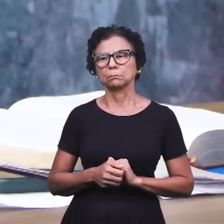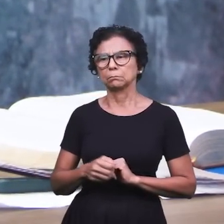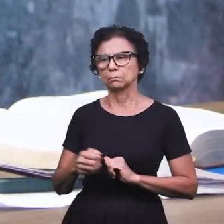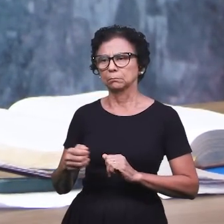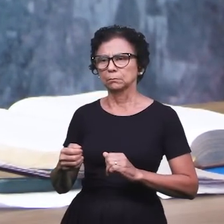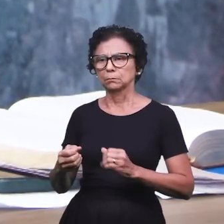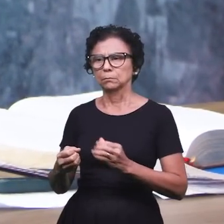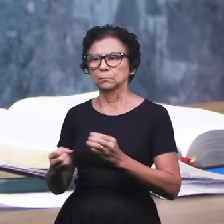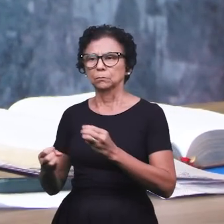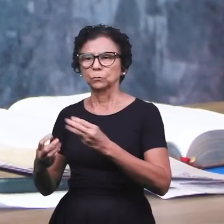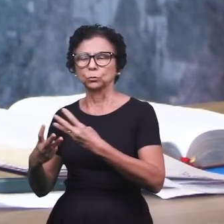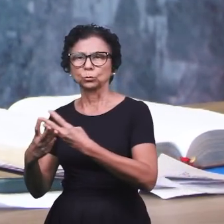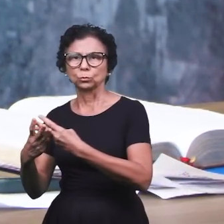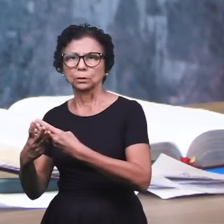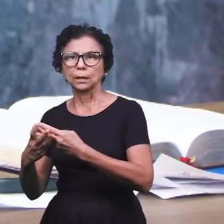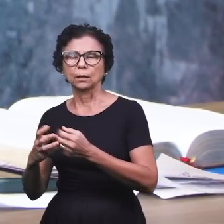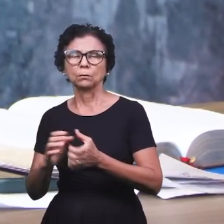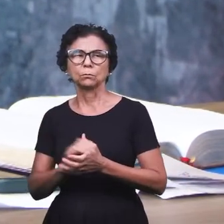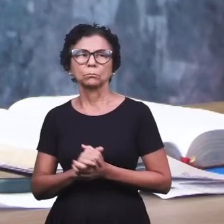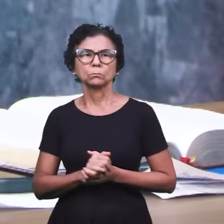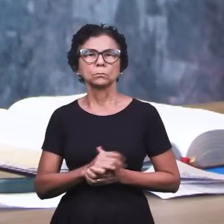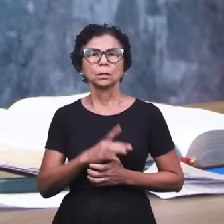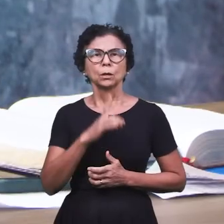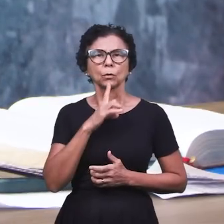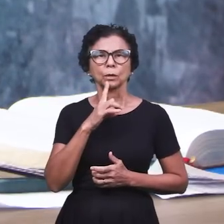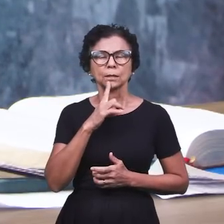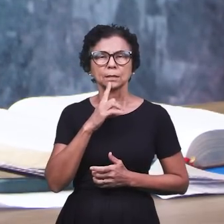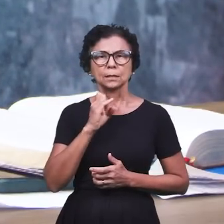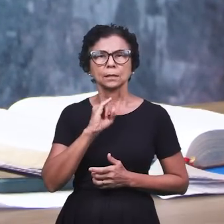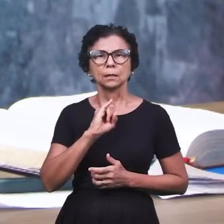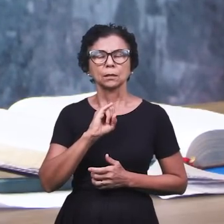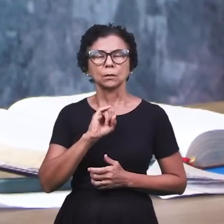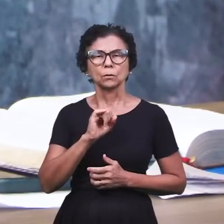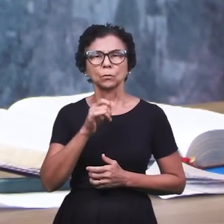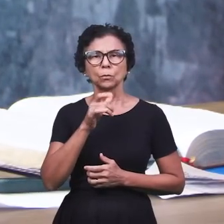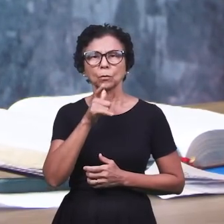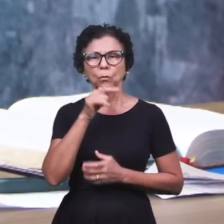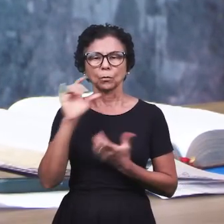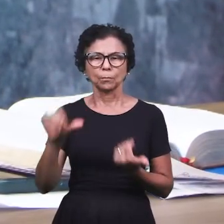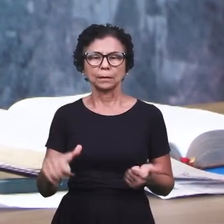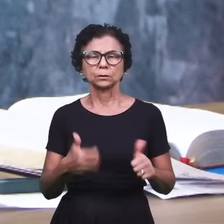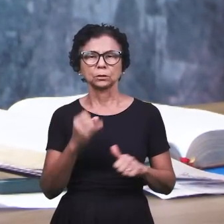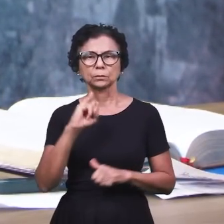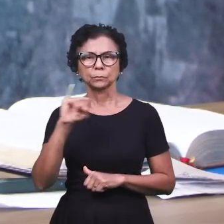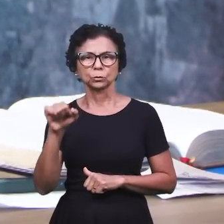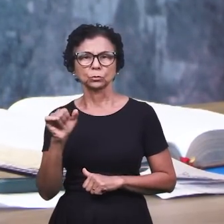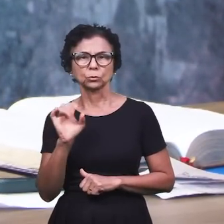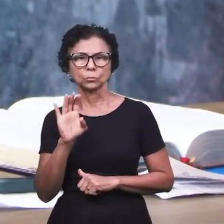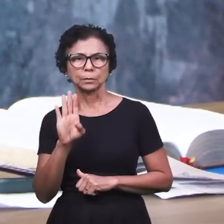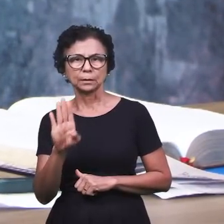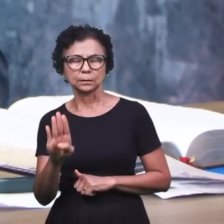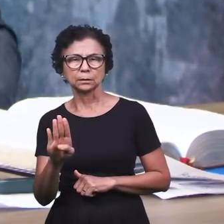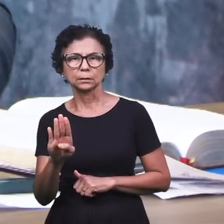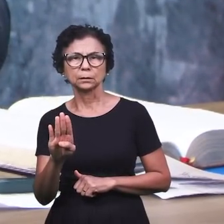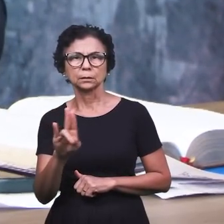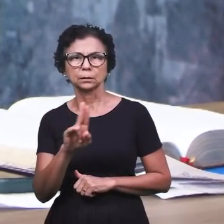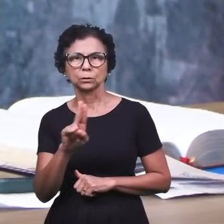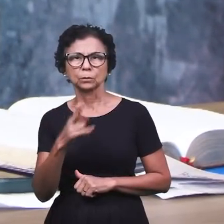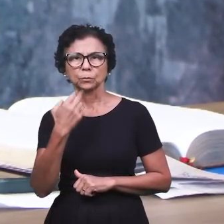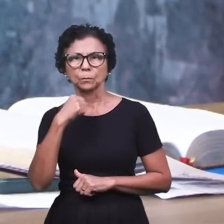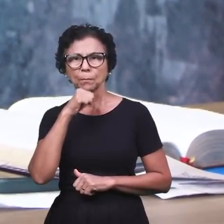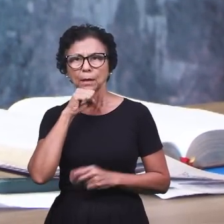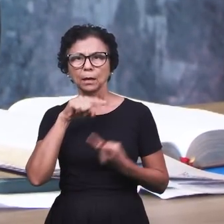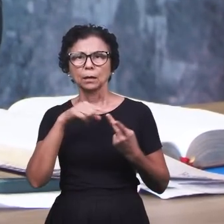ele conheceu o batismo de João, mas até então não havia conhecido, né, o batismo em nome do Pai, do Filho e do Espírito Santo. Então ele